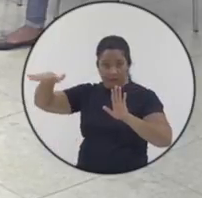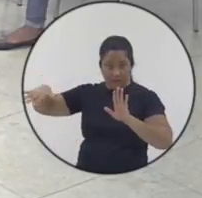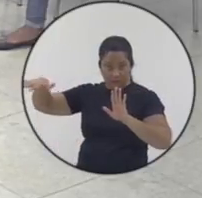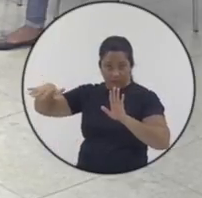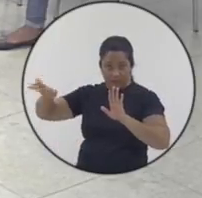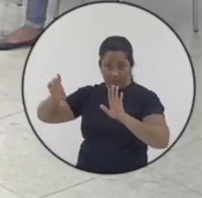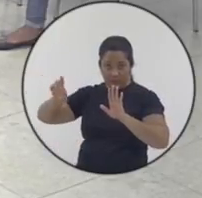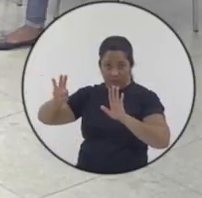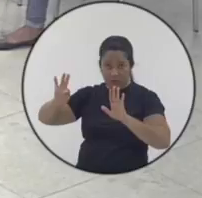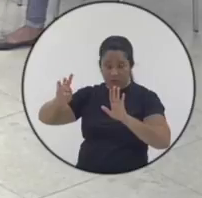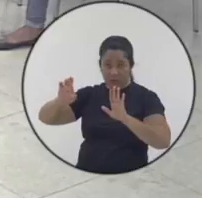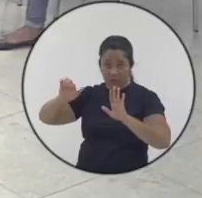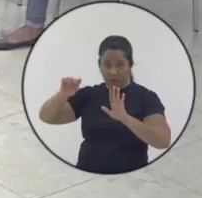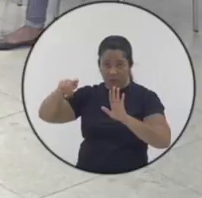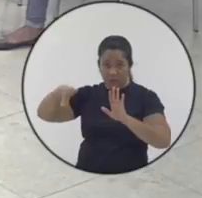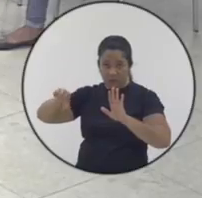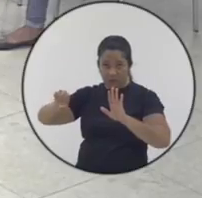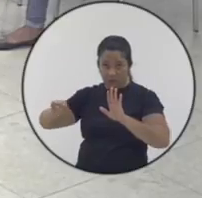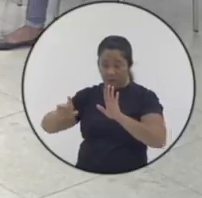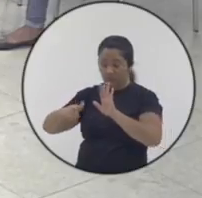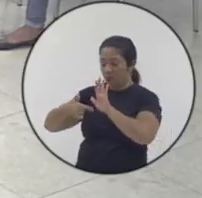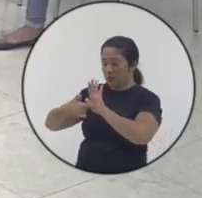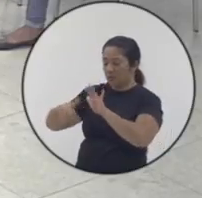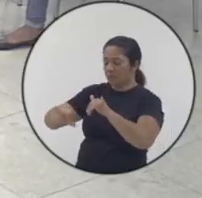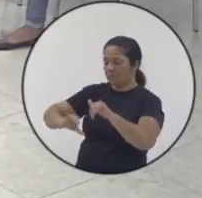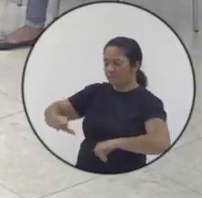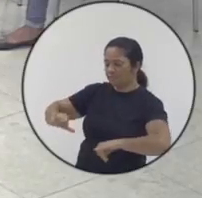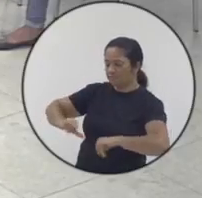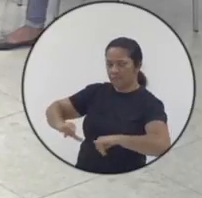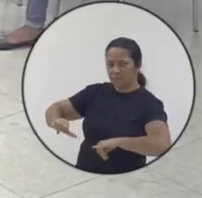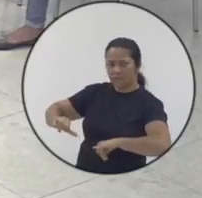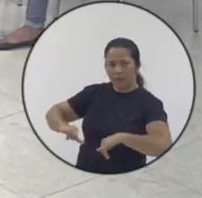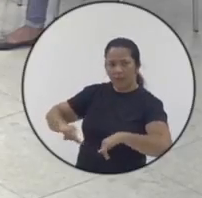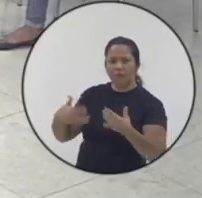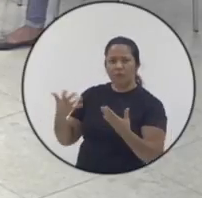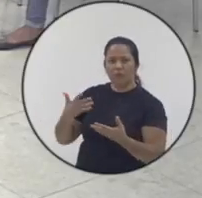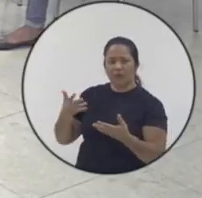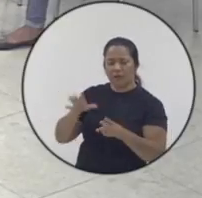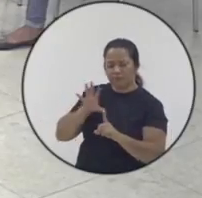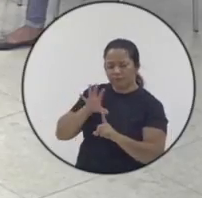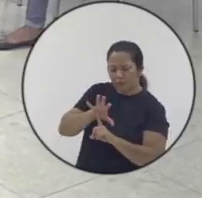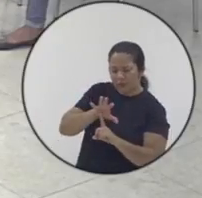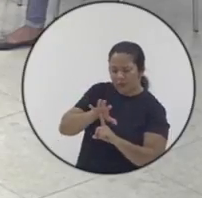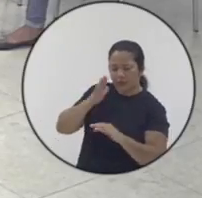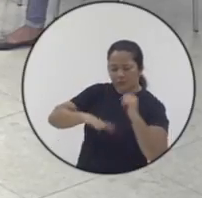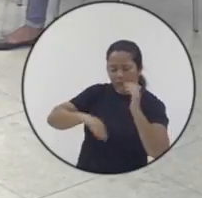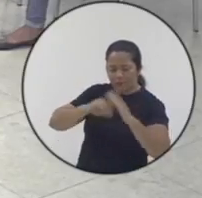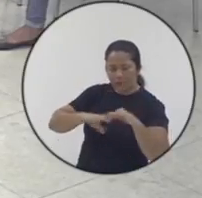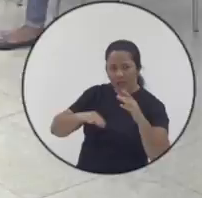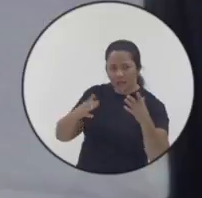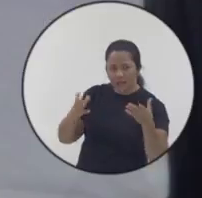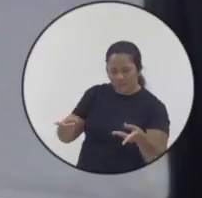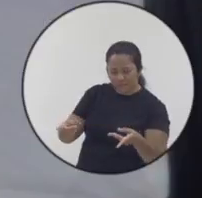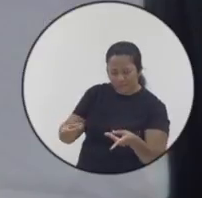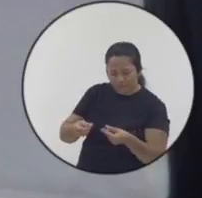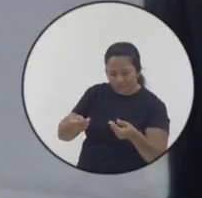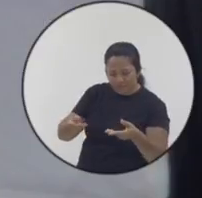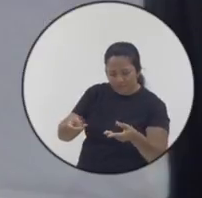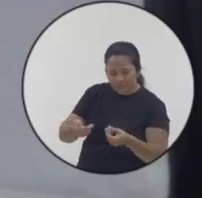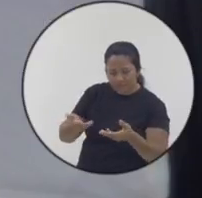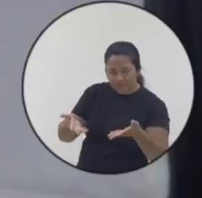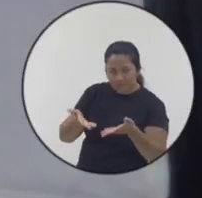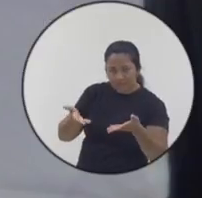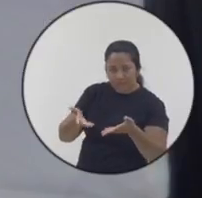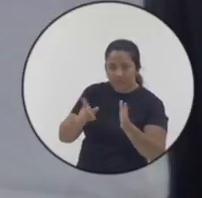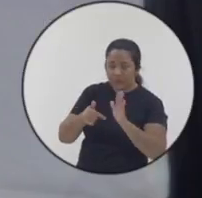pouco a noção do sofrimento como uma forma de sensibilizar os profissionais, enfim, né, essa questão do direito, mas também do